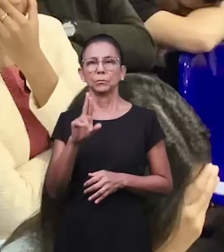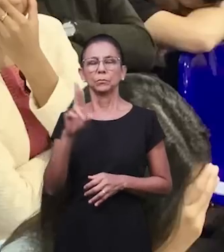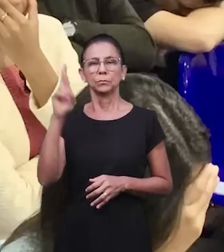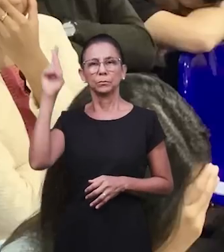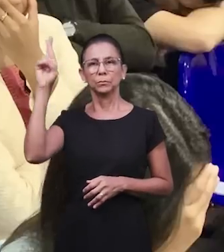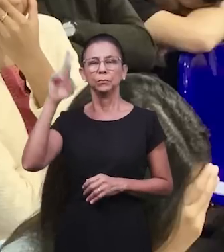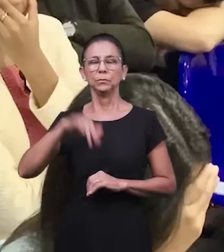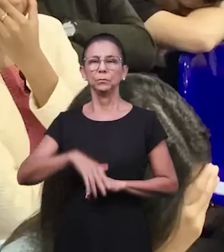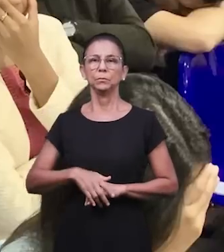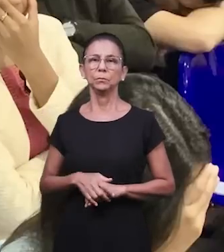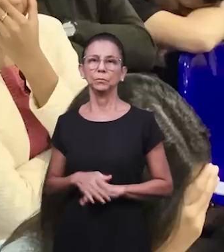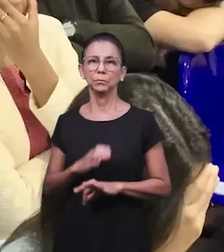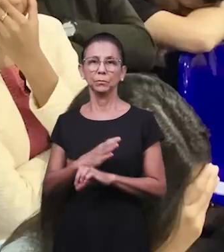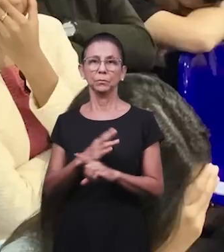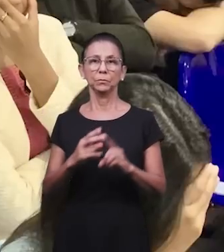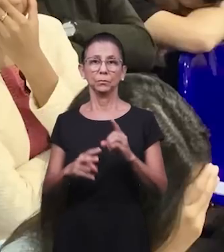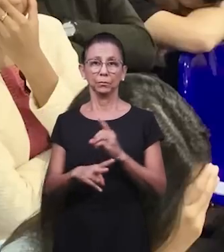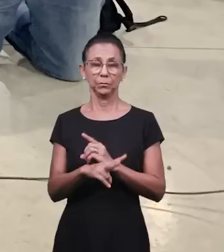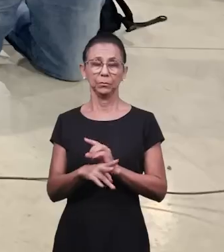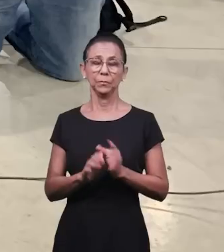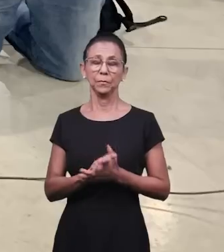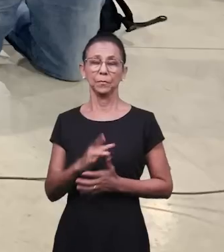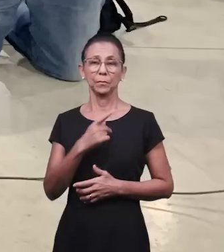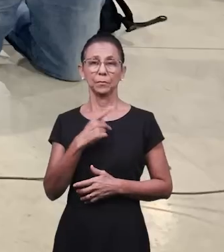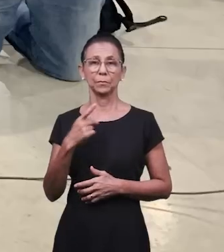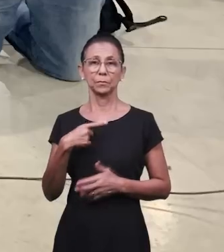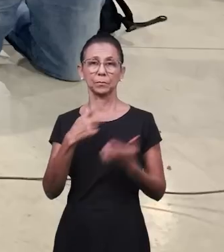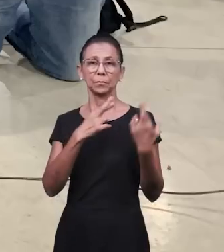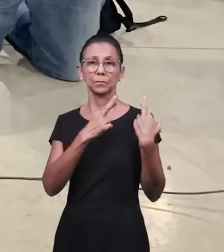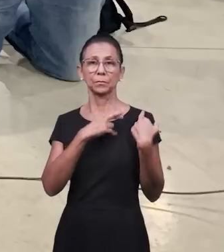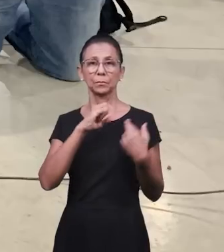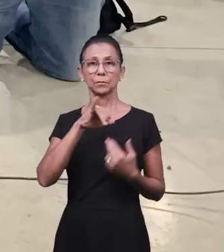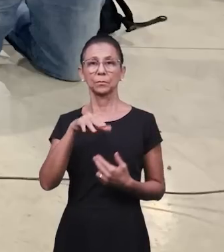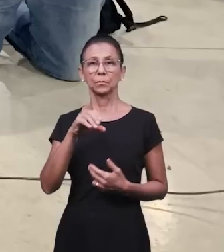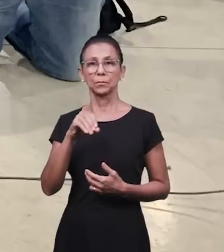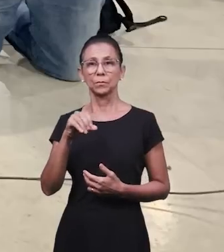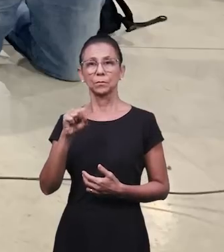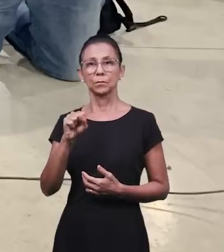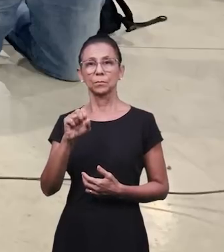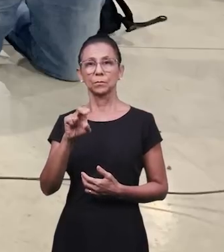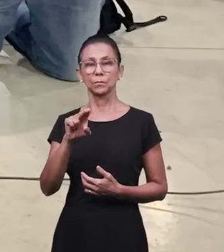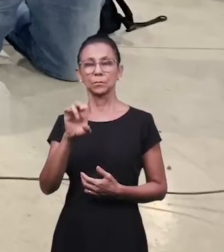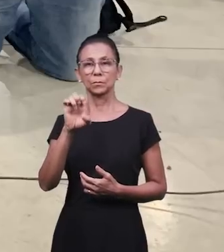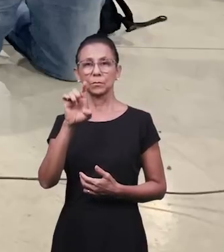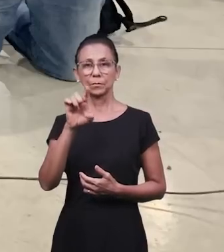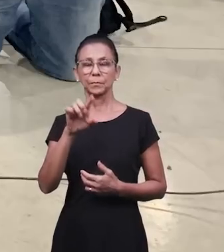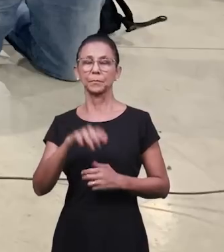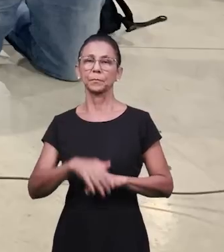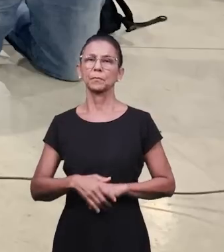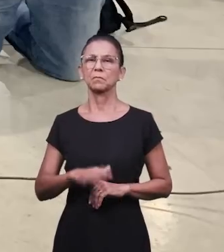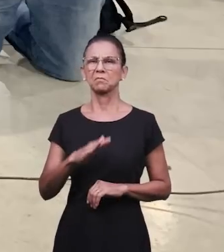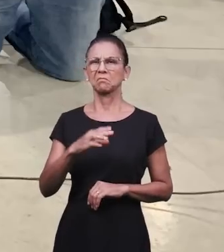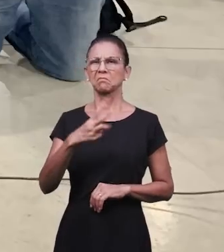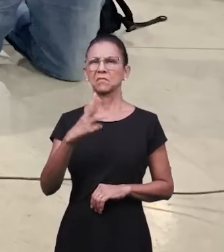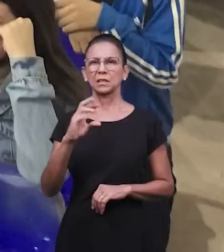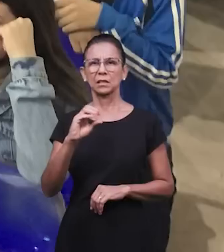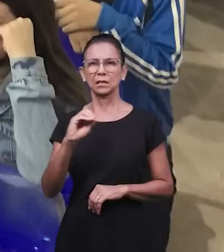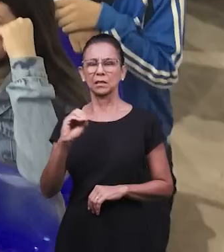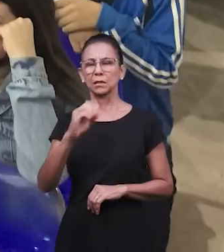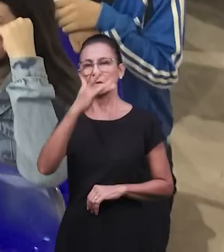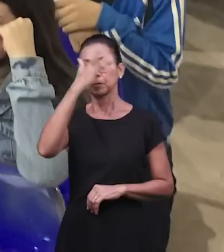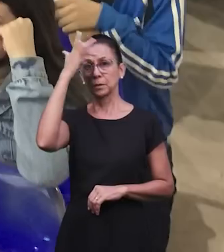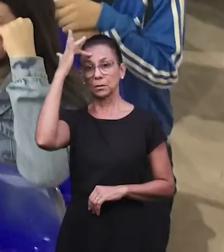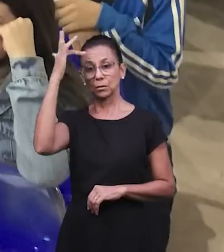Deus. A vigília foi conduzida pelo pastor Josué Emerick. Aproximadamente 300 pessoas estiveram presentes e todos